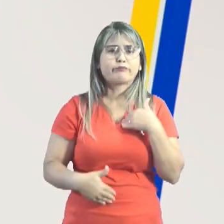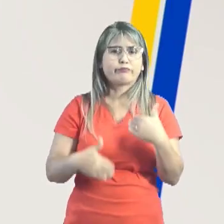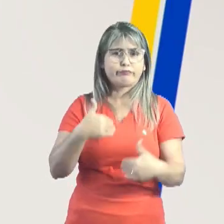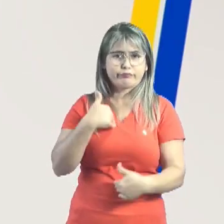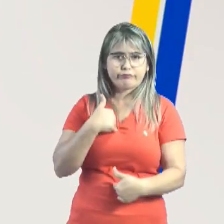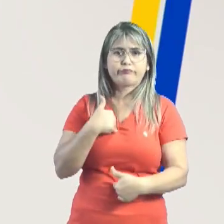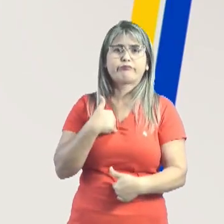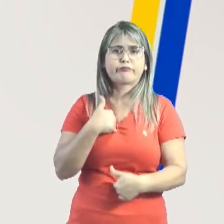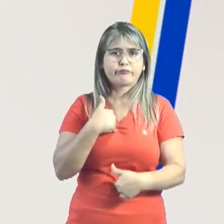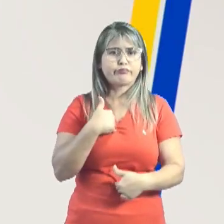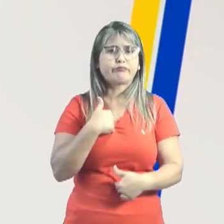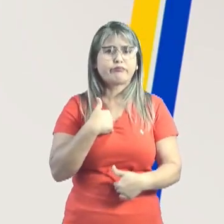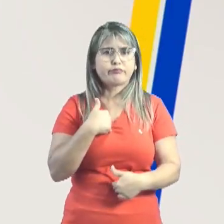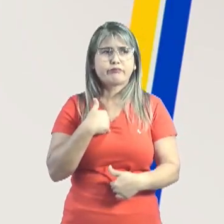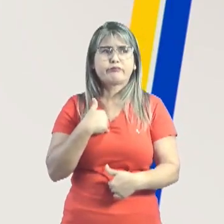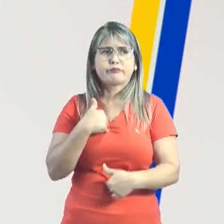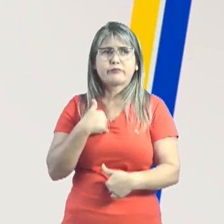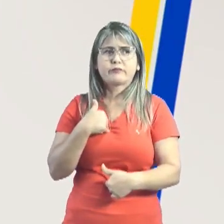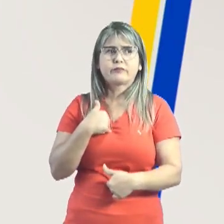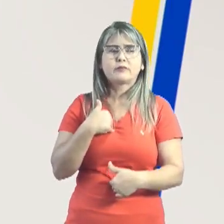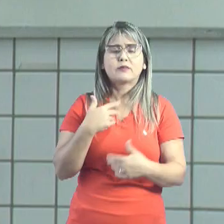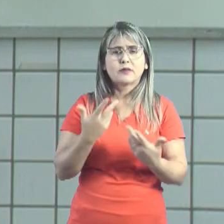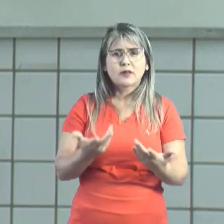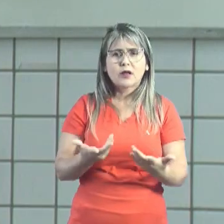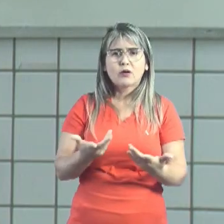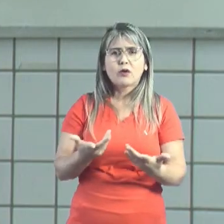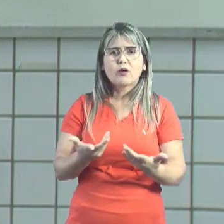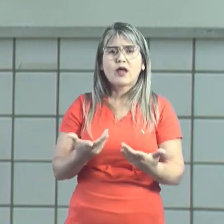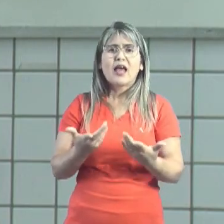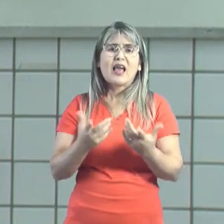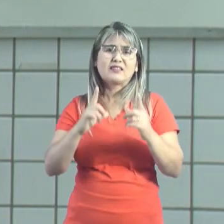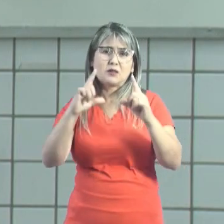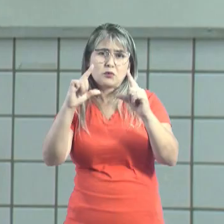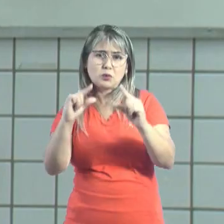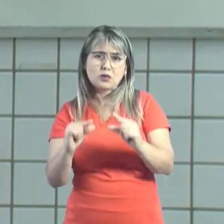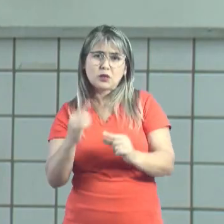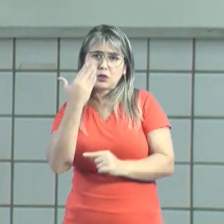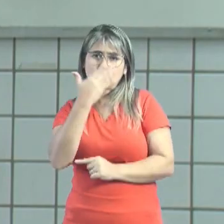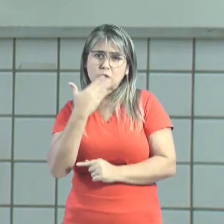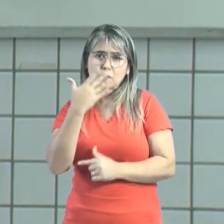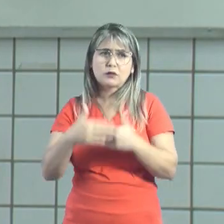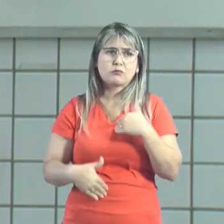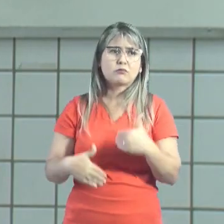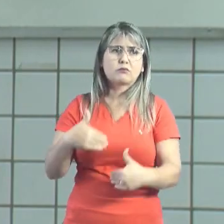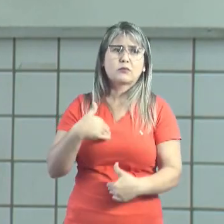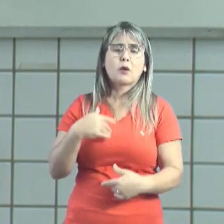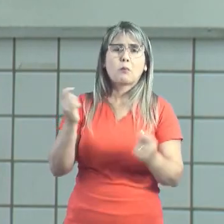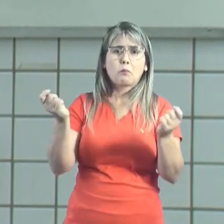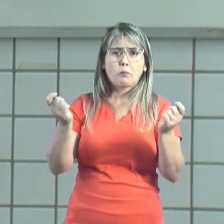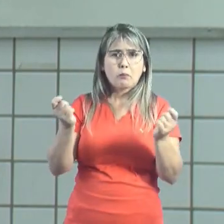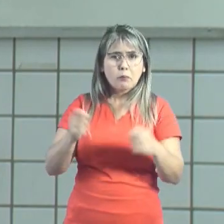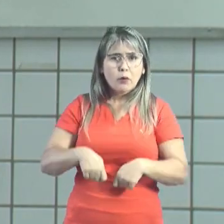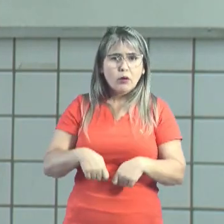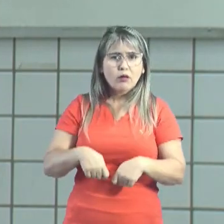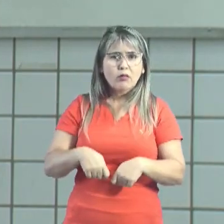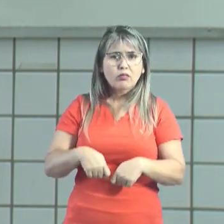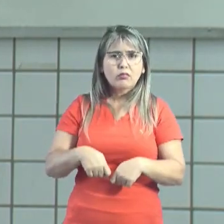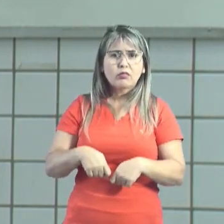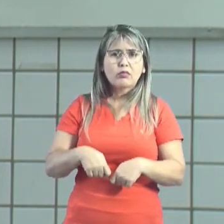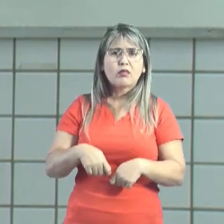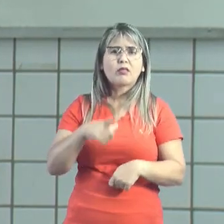Essa deficiência de açúcar no nosso corpo pode provocar uma doença chamada de diabetes